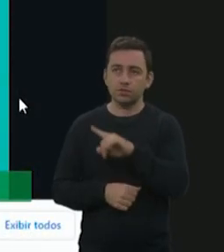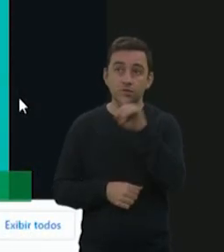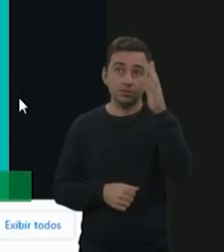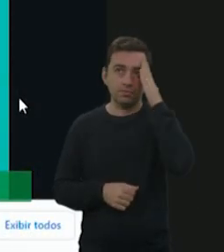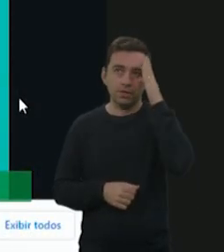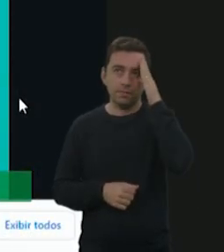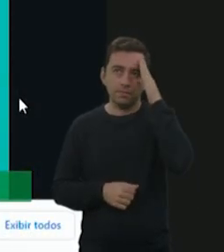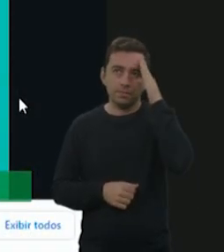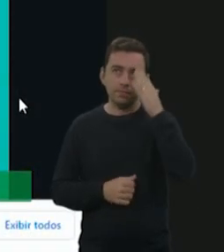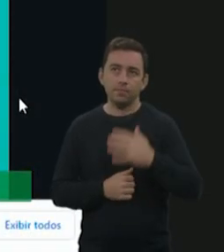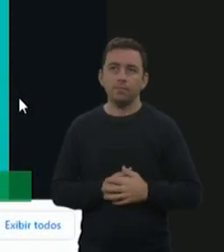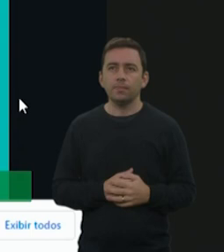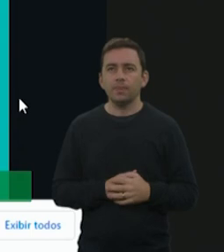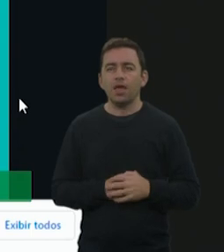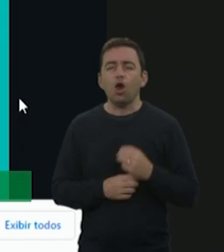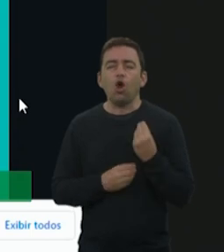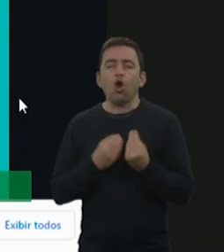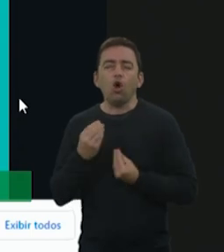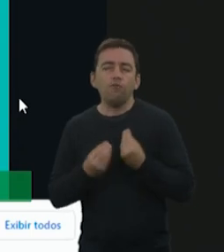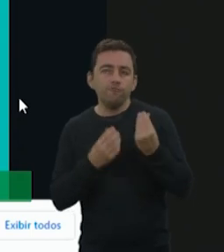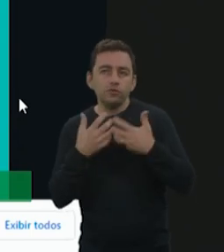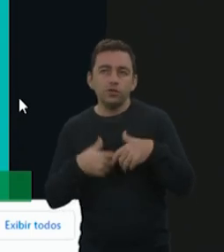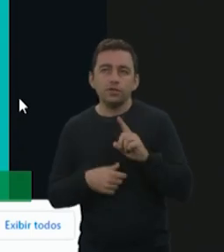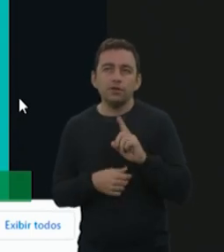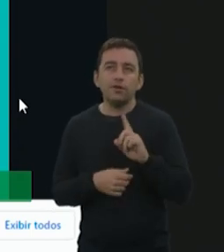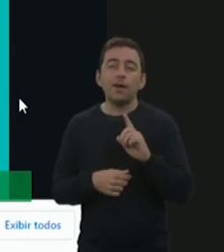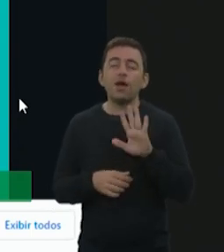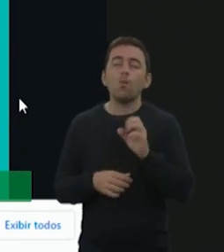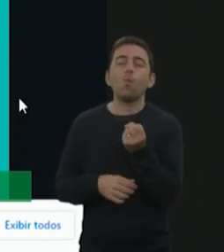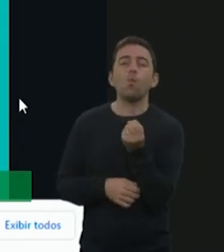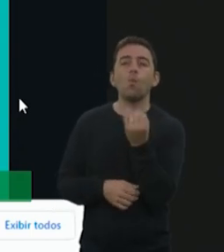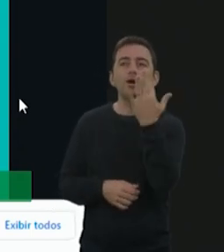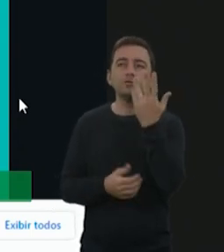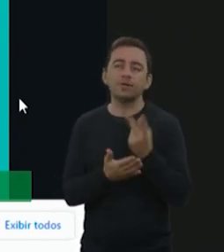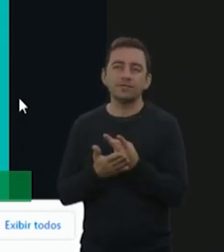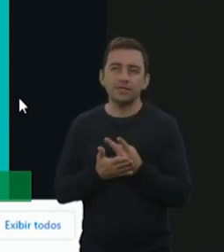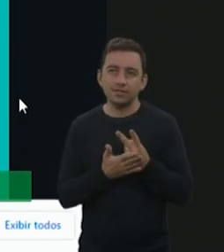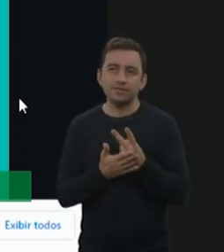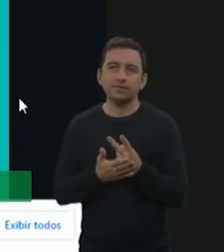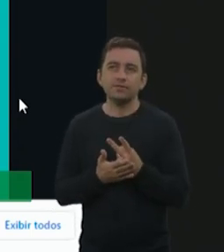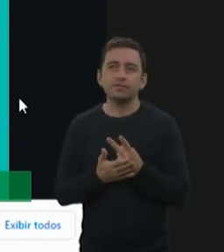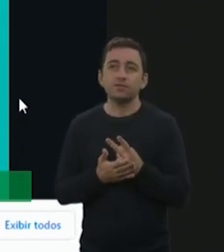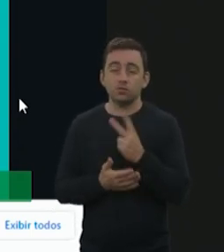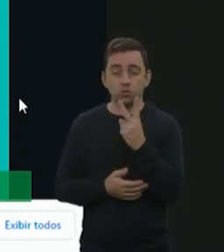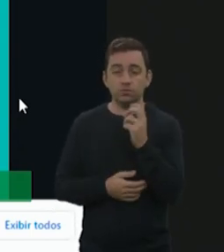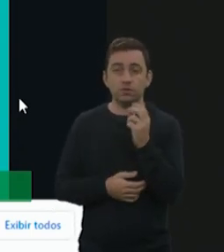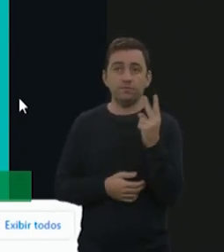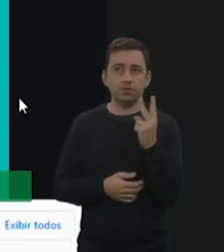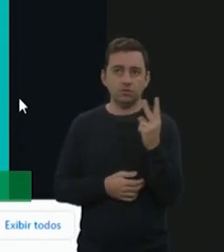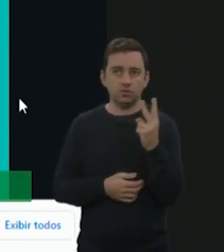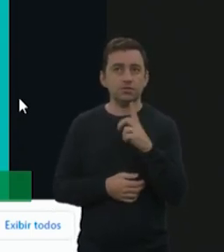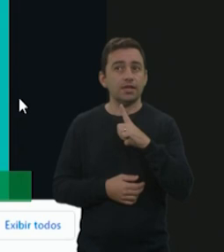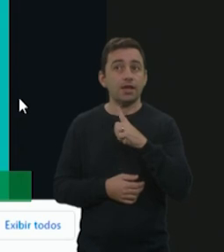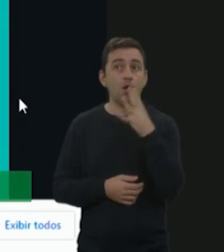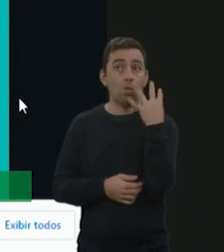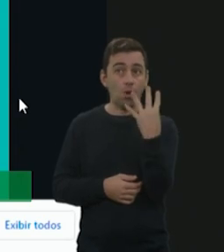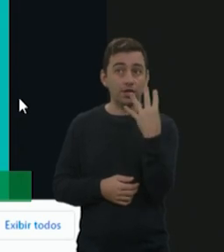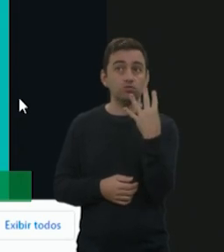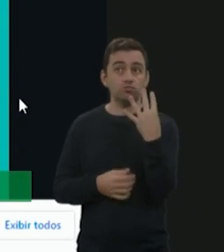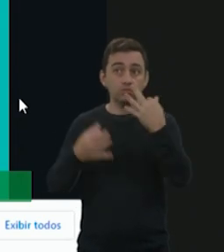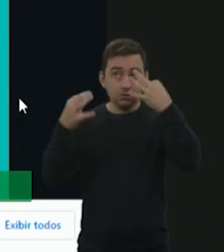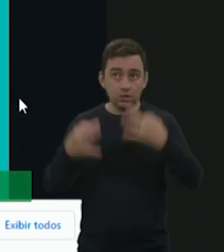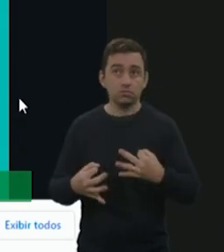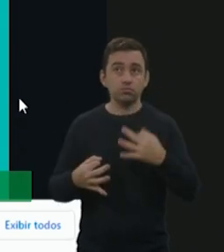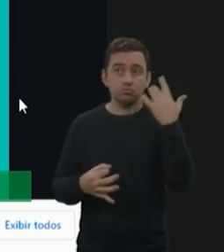assim, de, não do como funciona, mas quantos pacientes passam por lá atualmente, né? Então, em 2022, foram 4 casos confirmados.